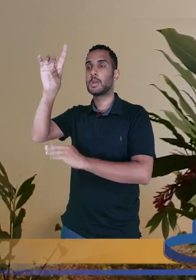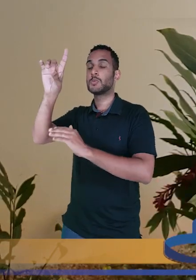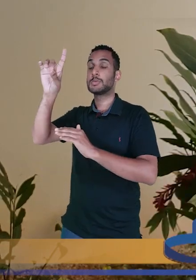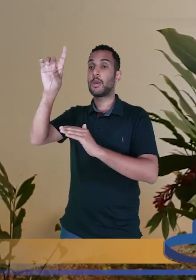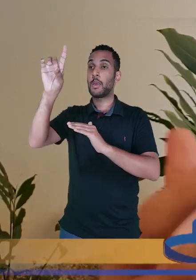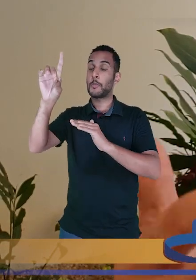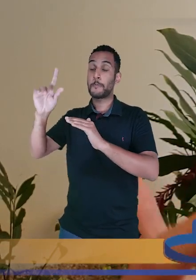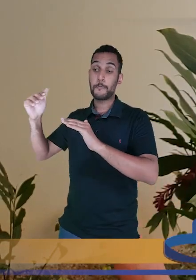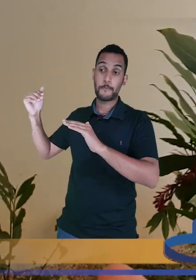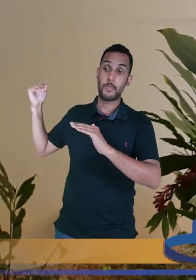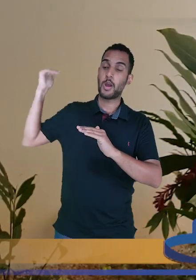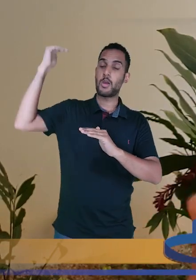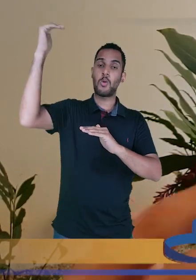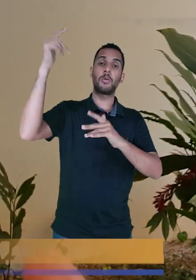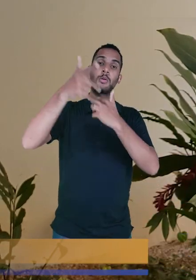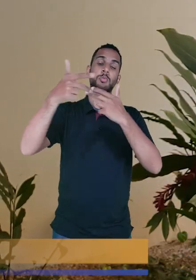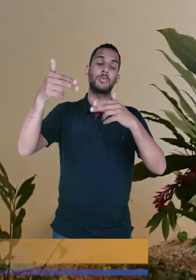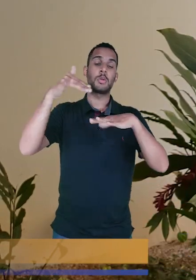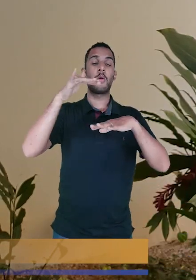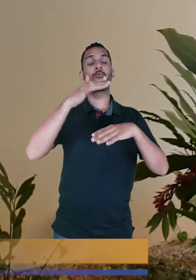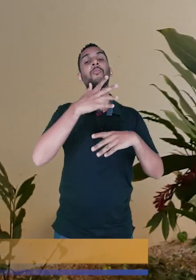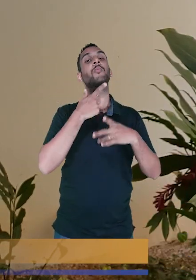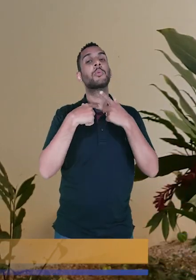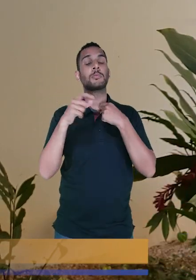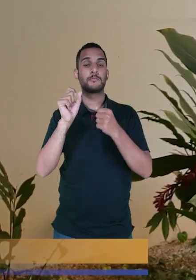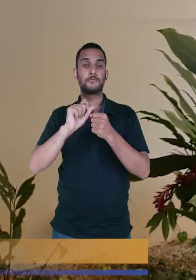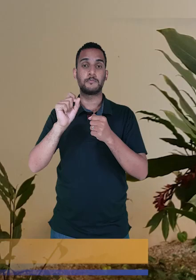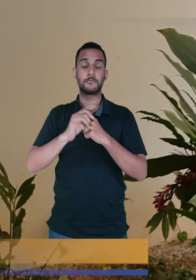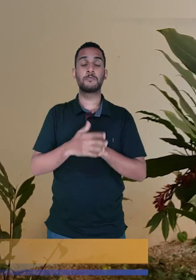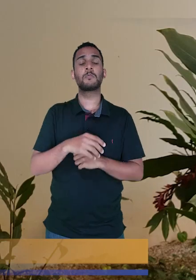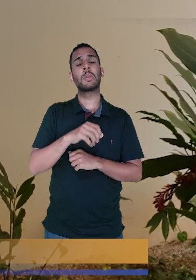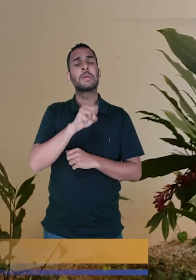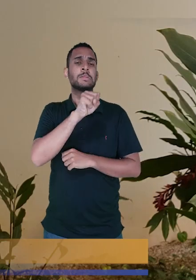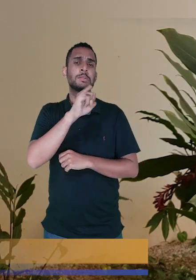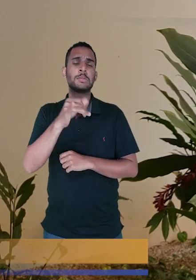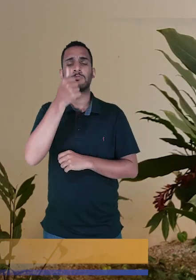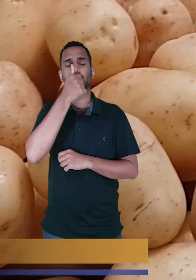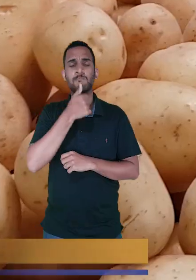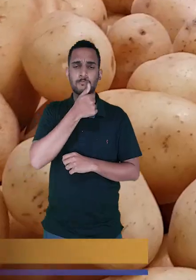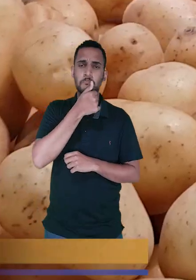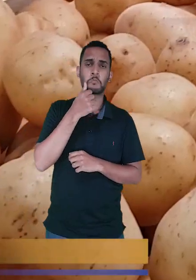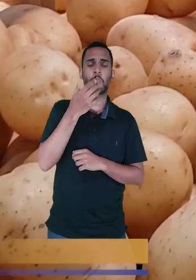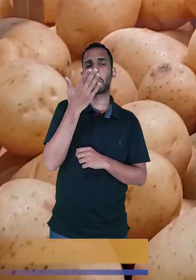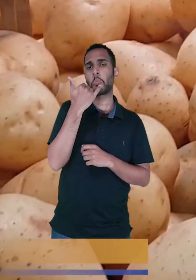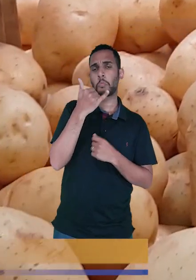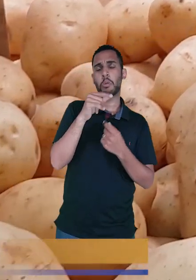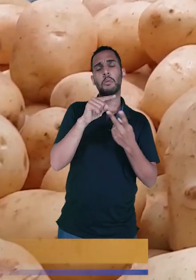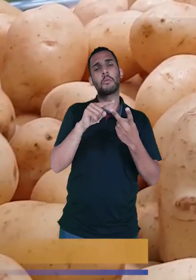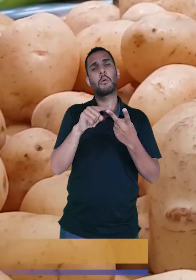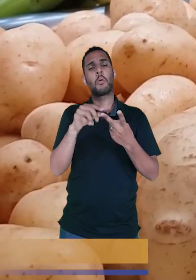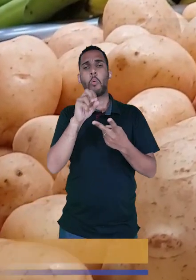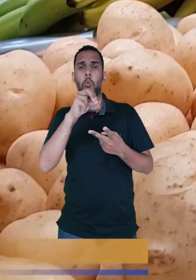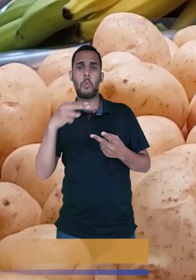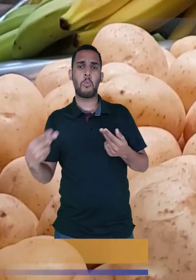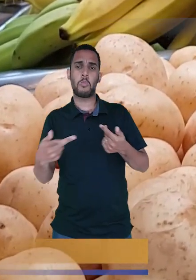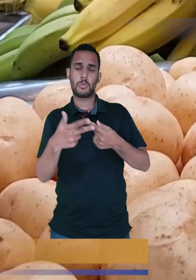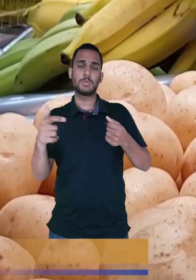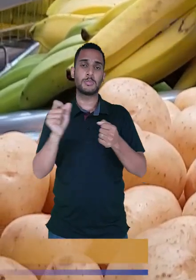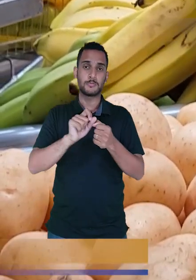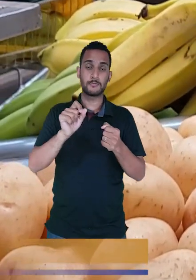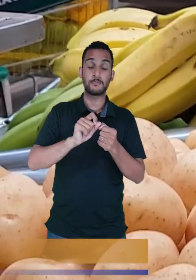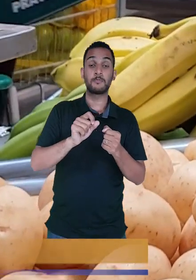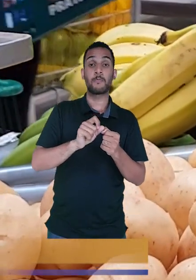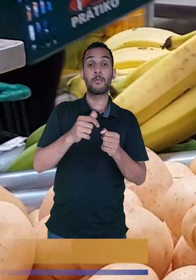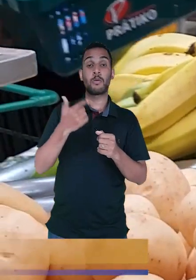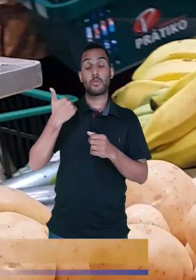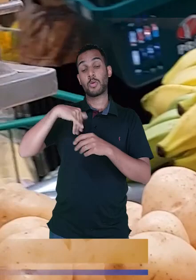dizer assim, transpareça que Deus é maior do que essa coisa que eu queria fazer. Ao jejuarmos, seja por meio de